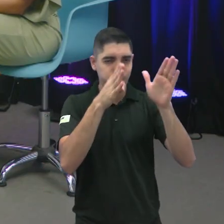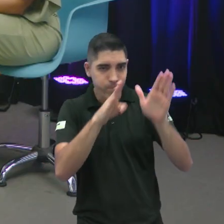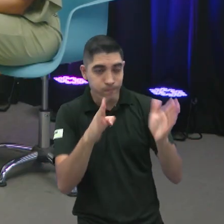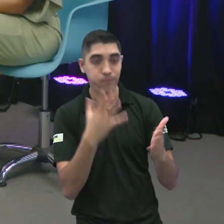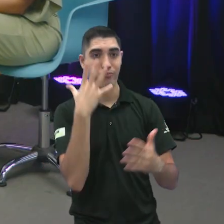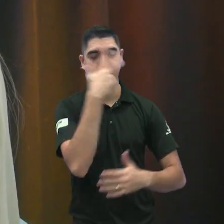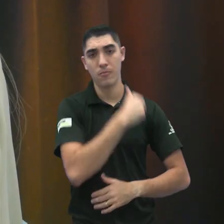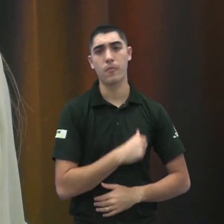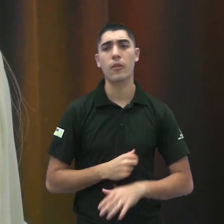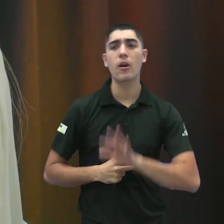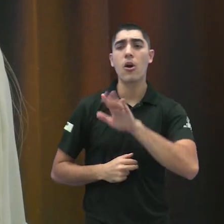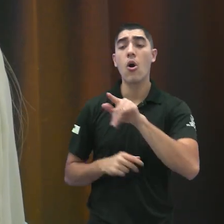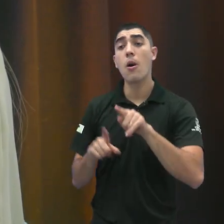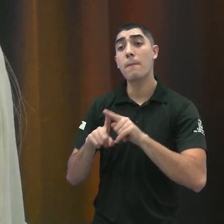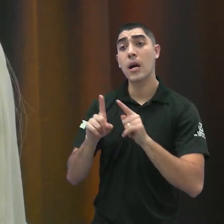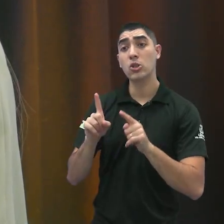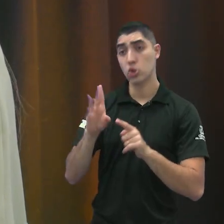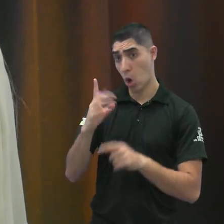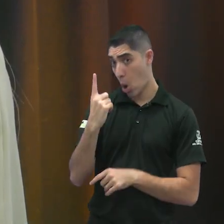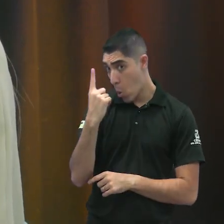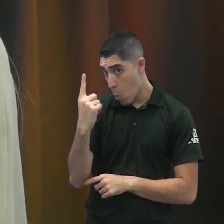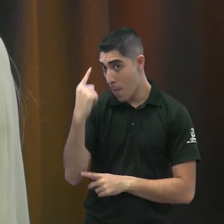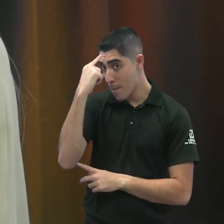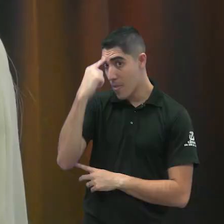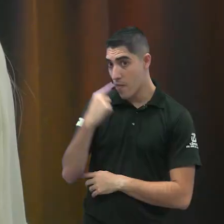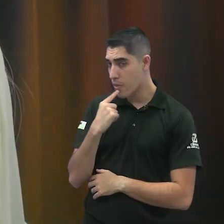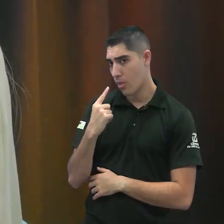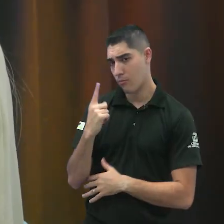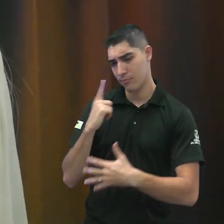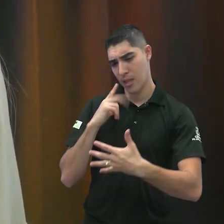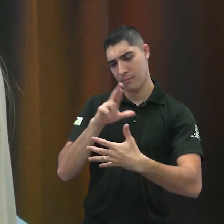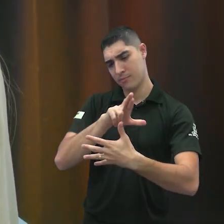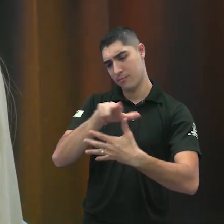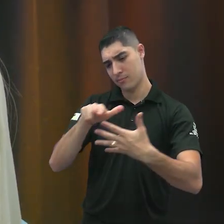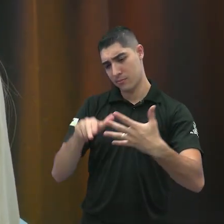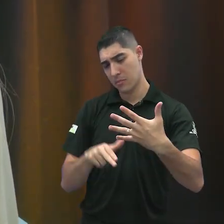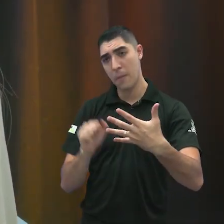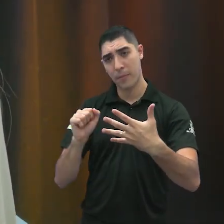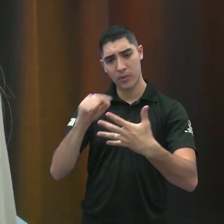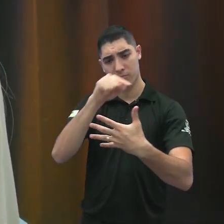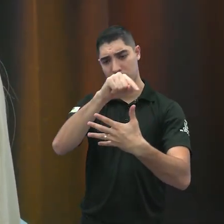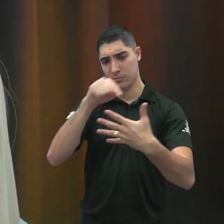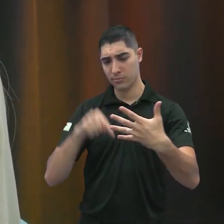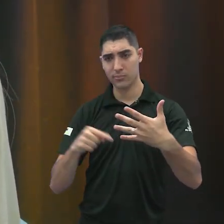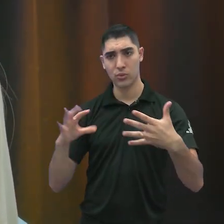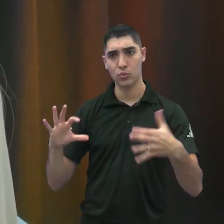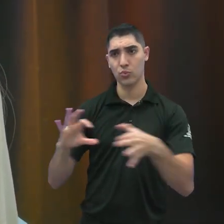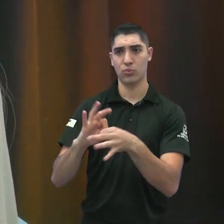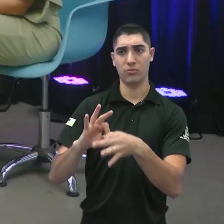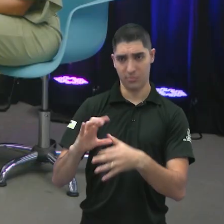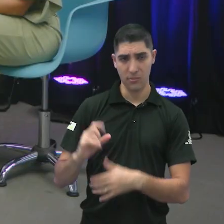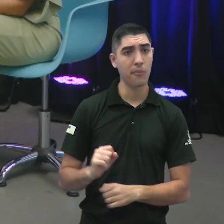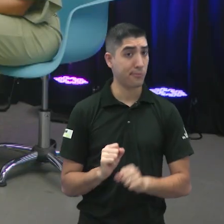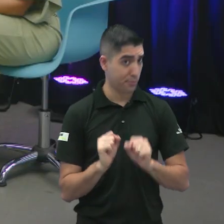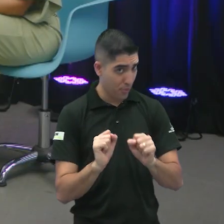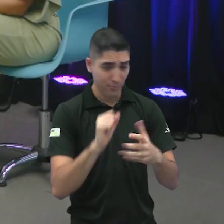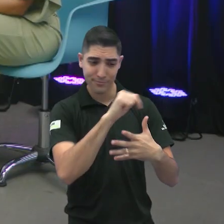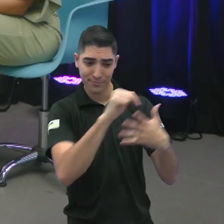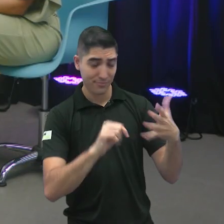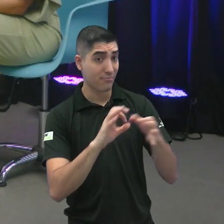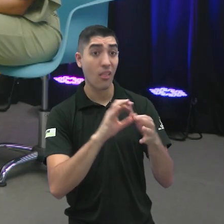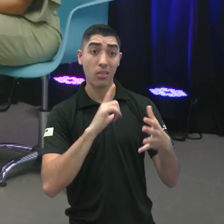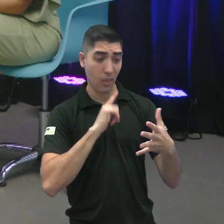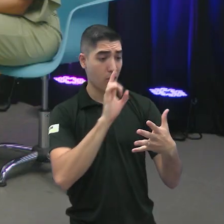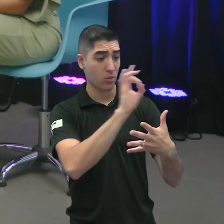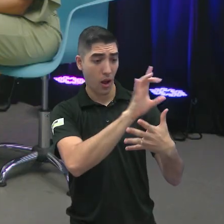E Jana, na verdade nós não temos só um perfil, né? Nós podemos estar relacionando todos os perfis ali, né? Exatamente. Nós